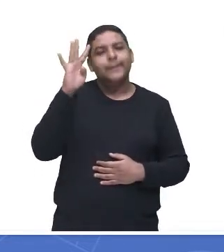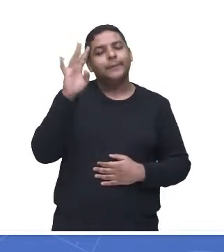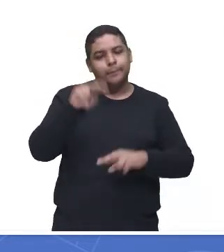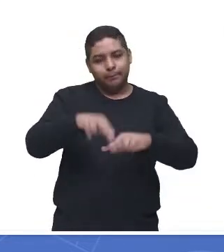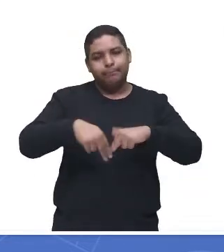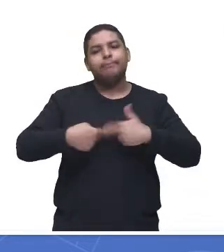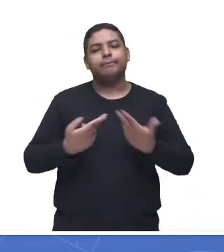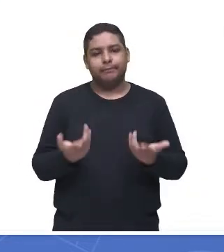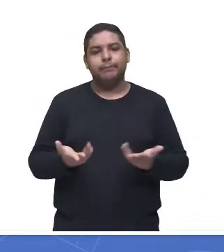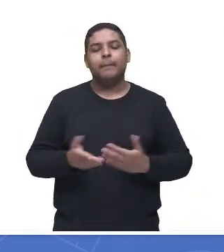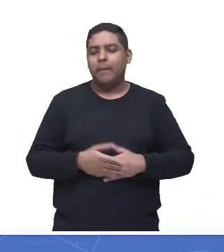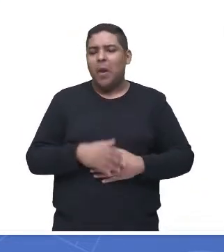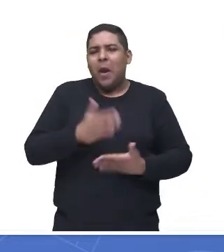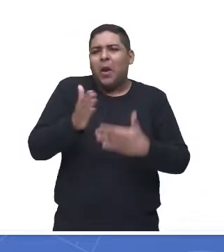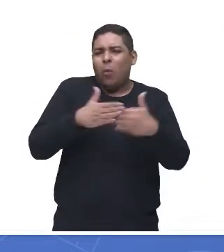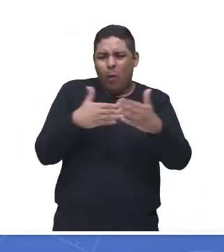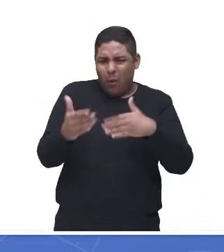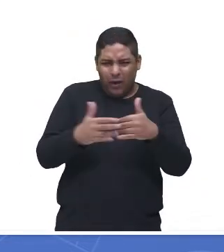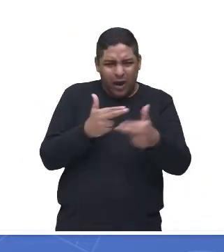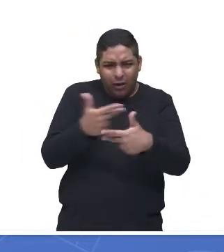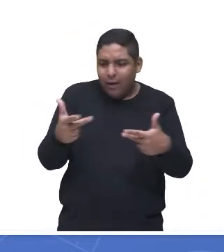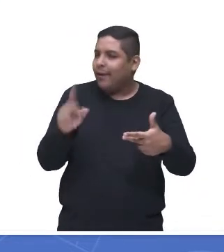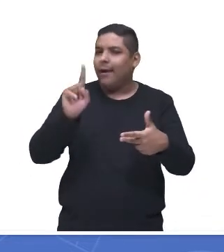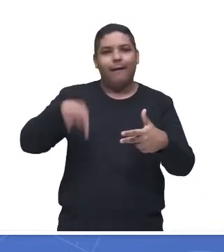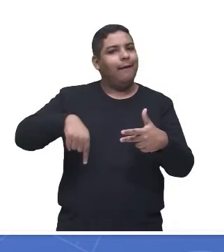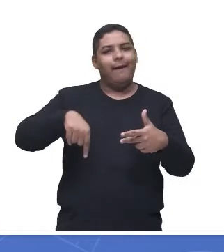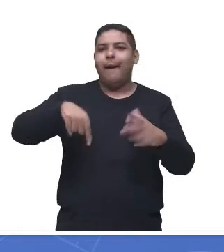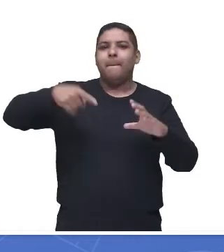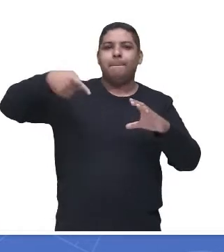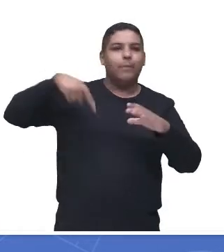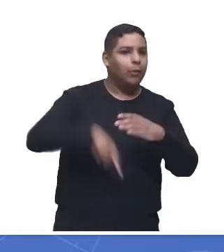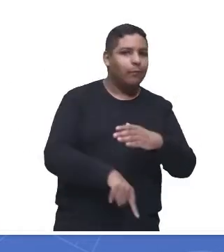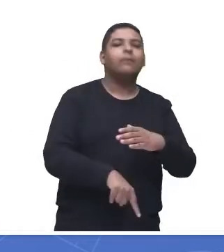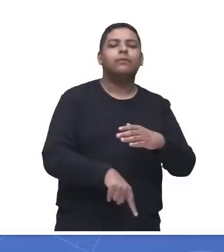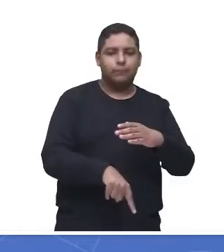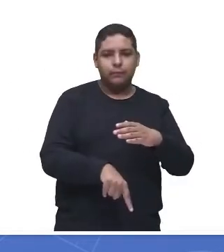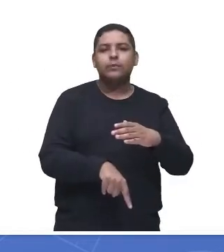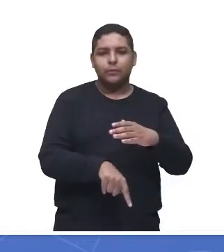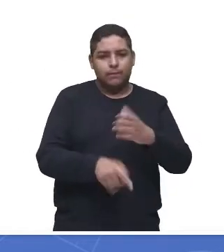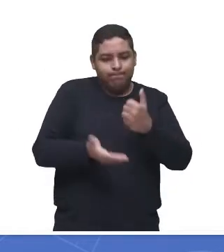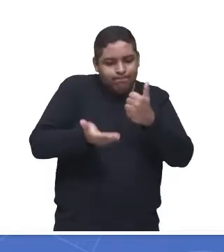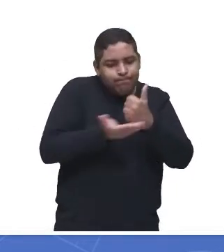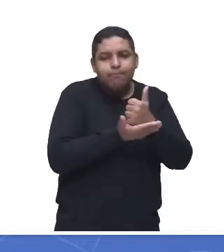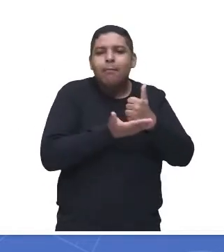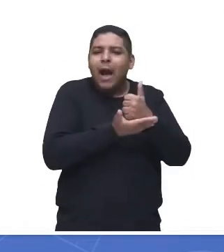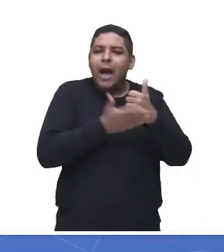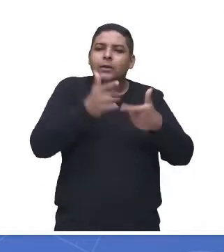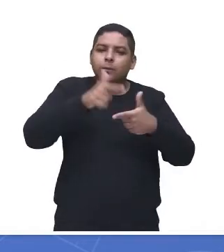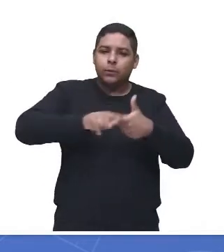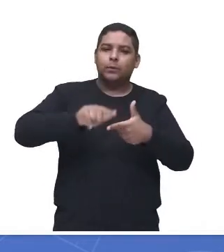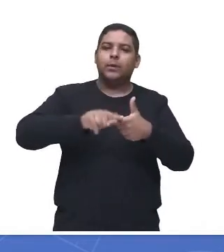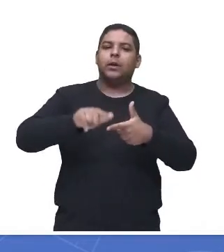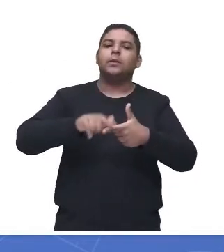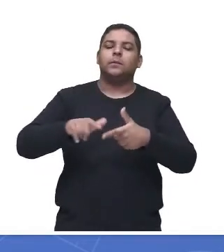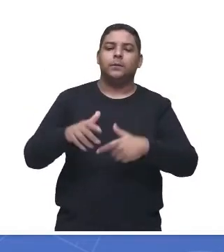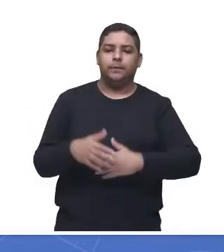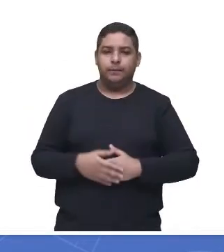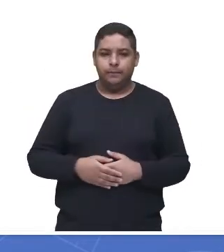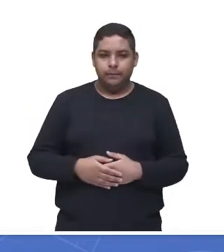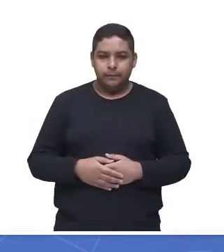E não é qualquer pensamento, é algo mais aprofundado, que vai na raiz do problema. Começa buscando a